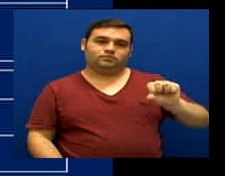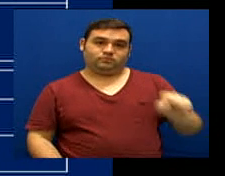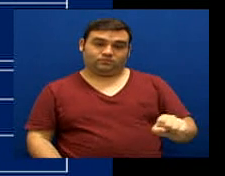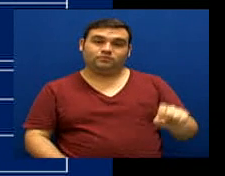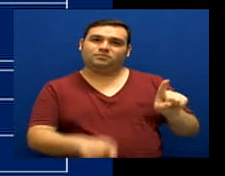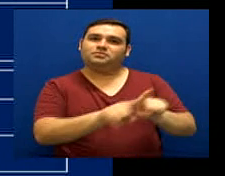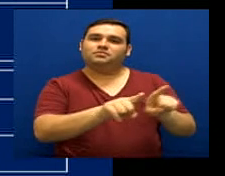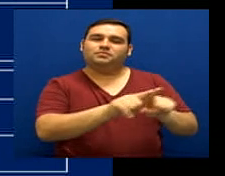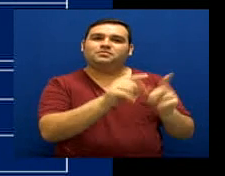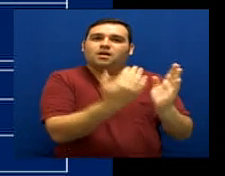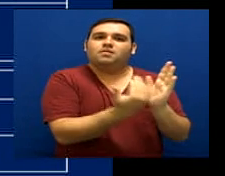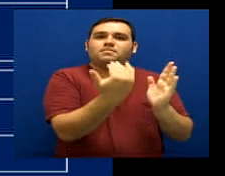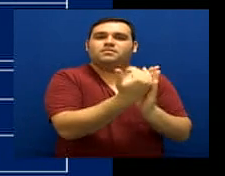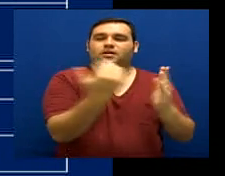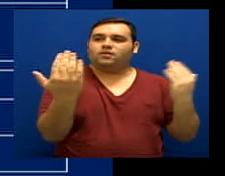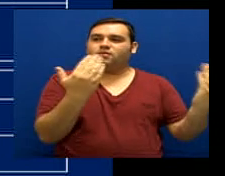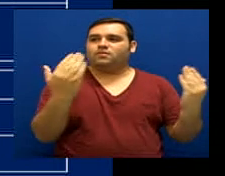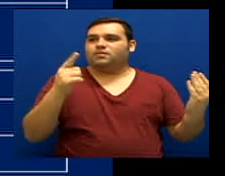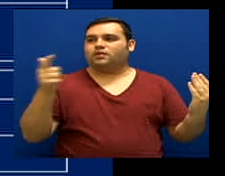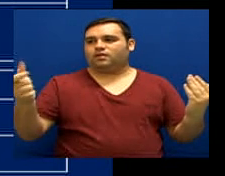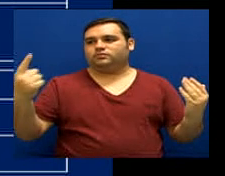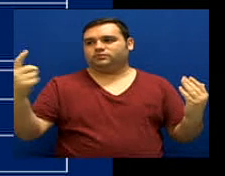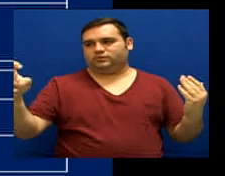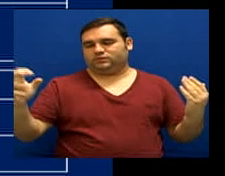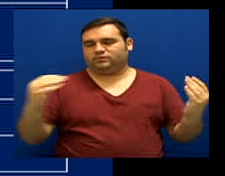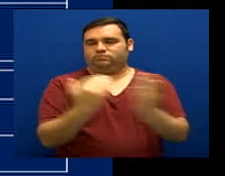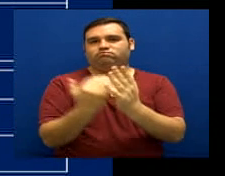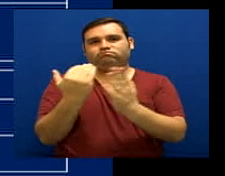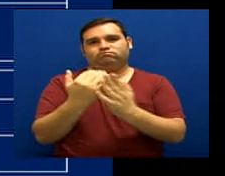também um acréscimo em relação a 2015